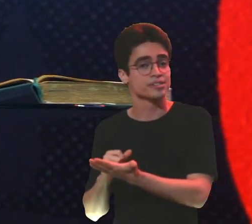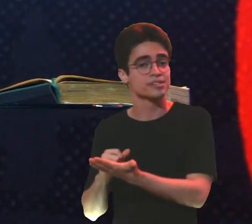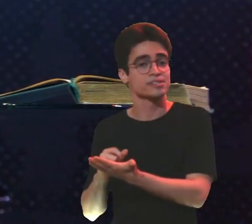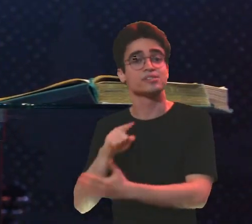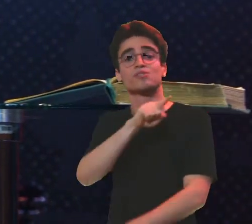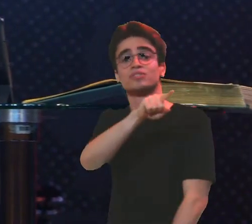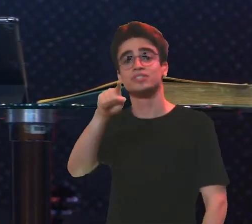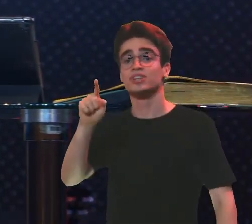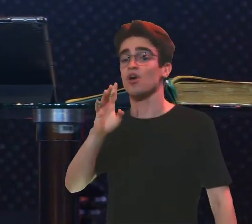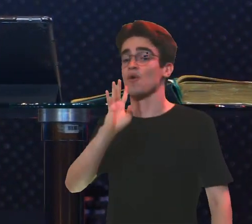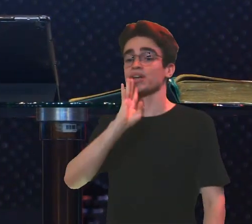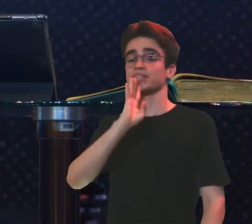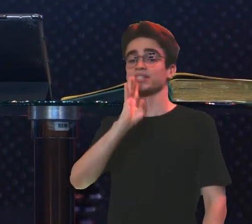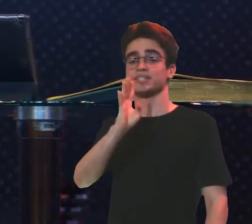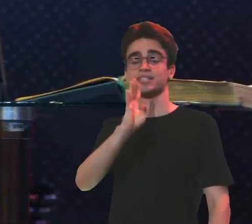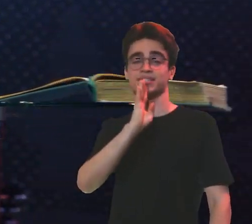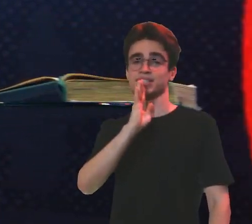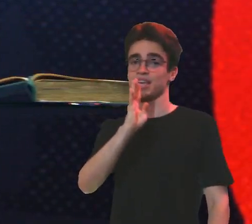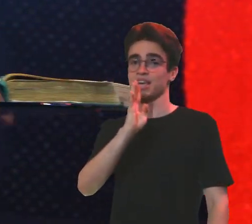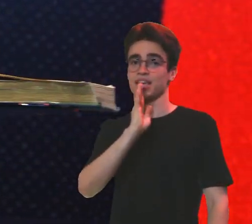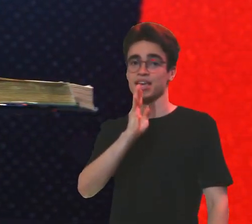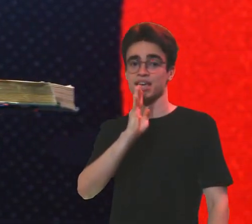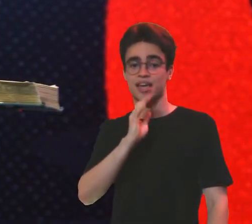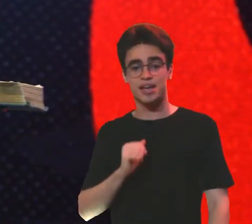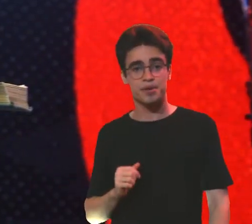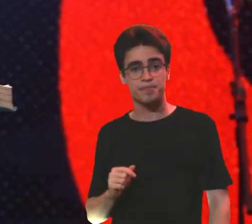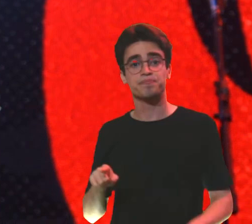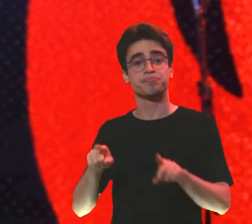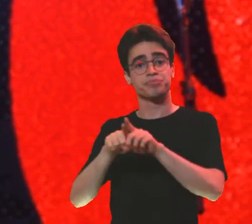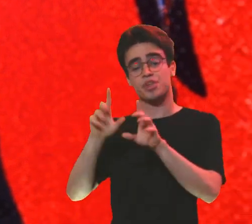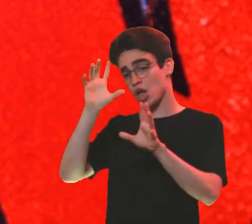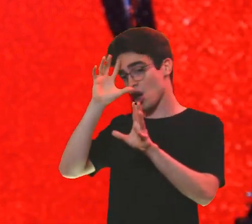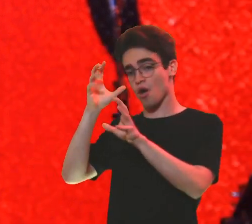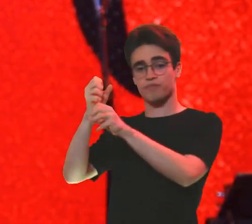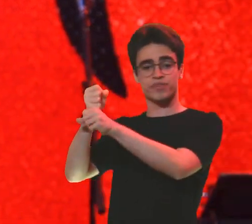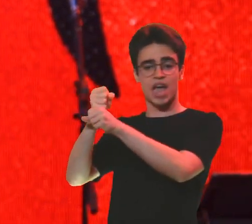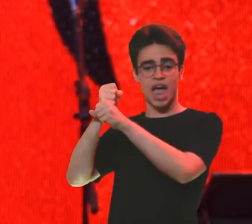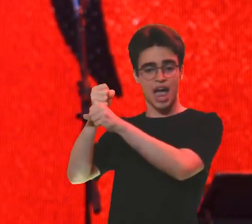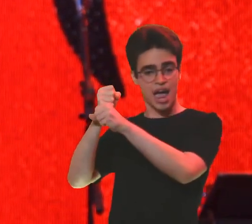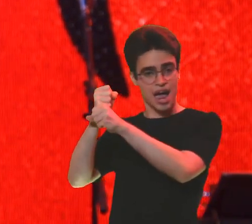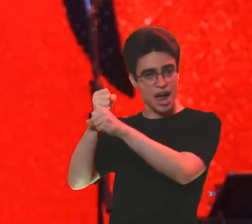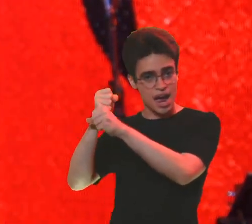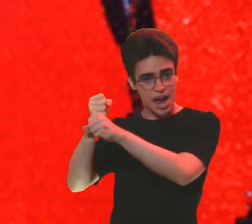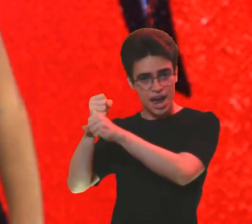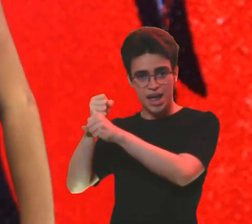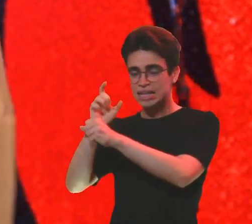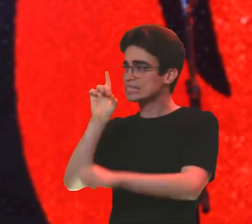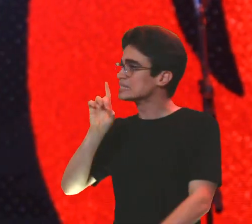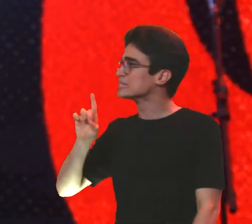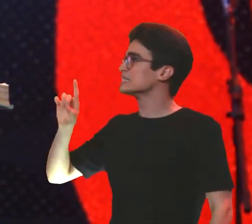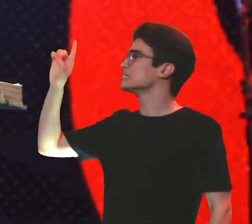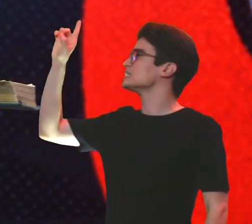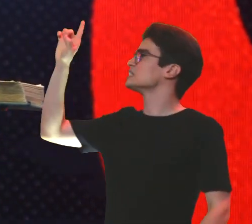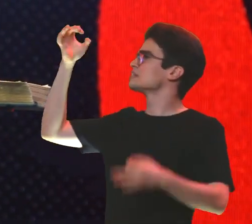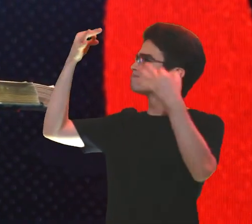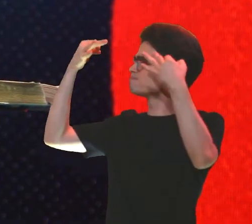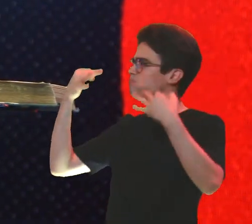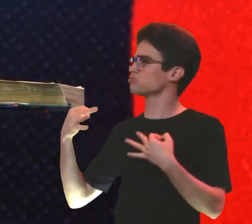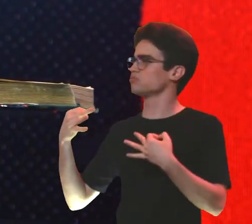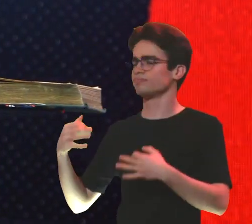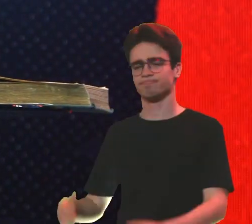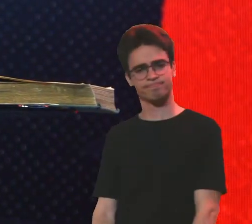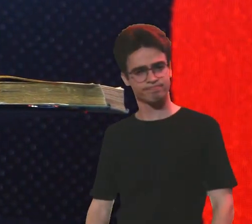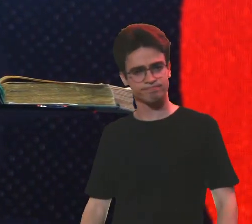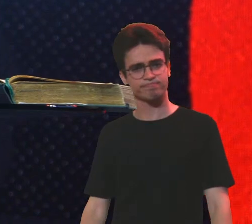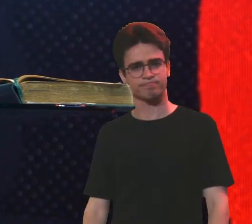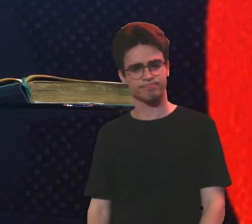com conhecer e confiar no caráter de Deus.